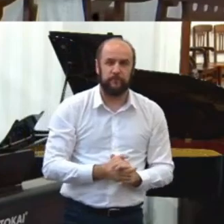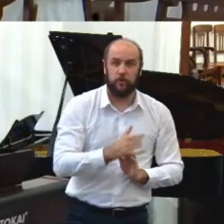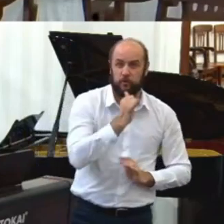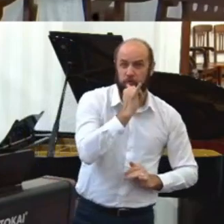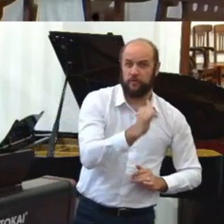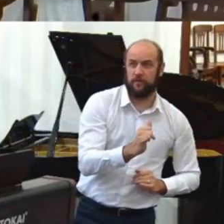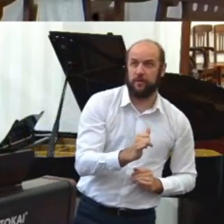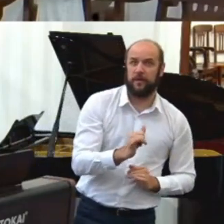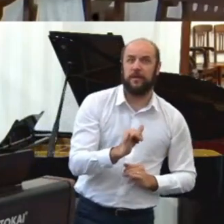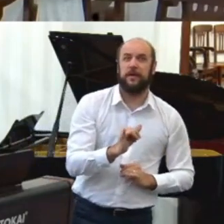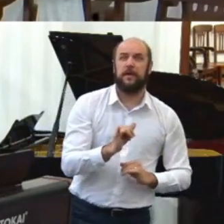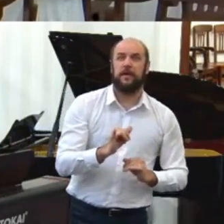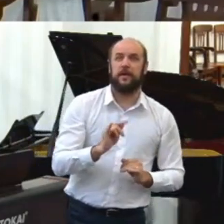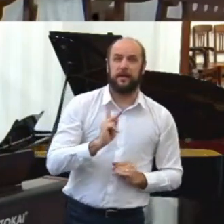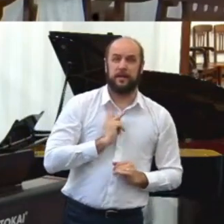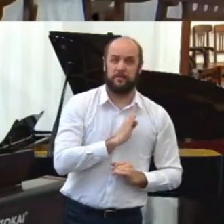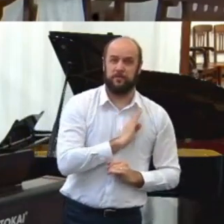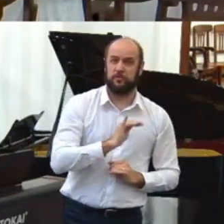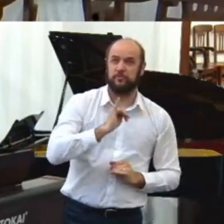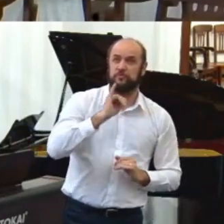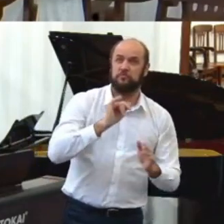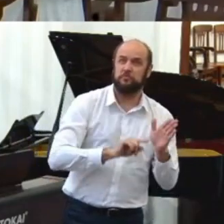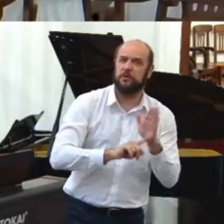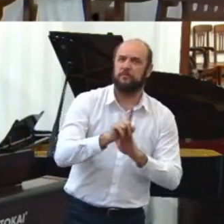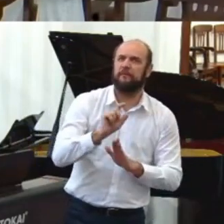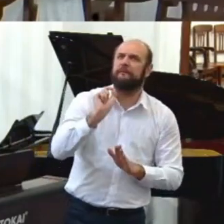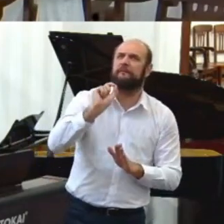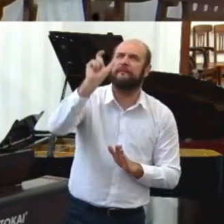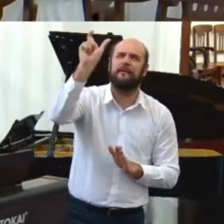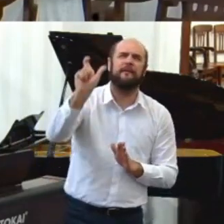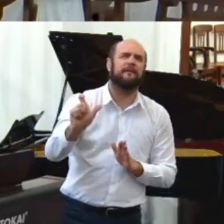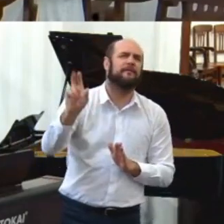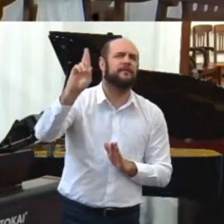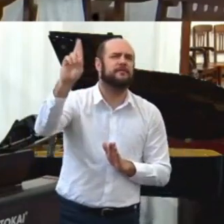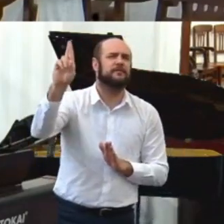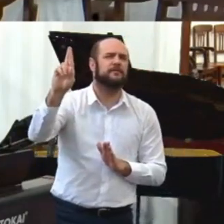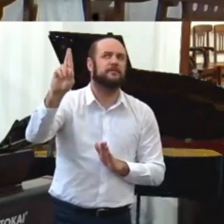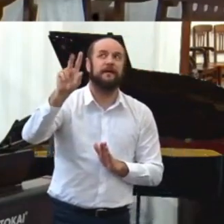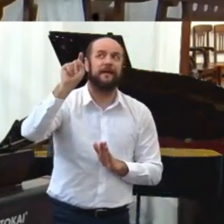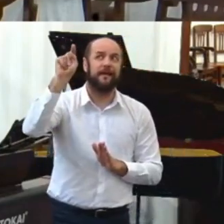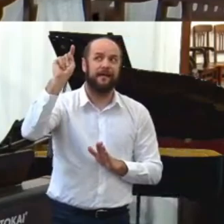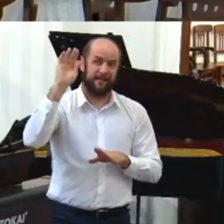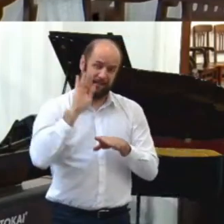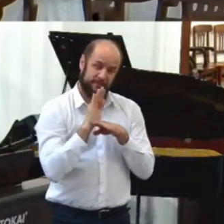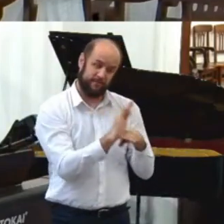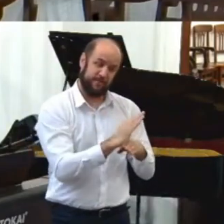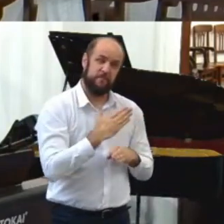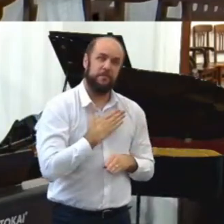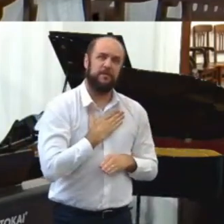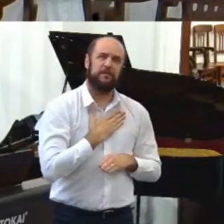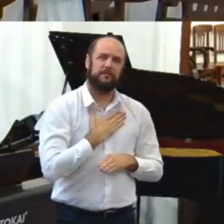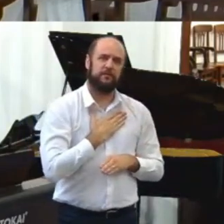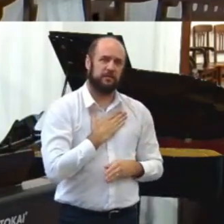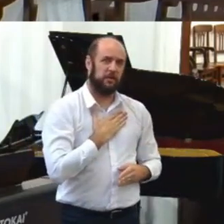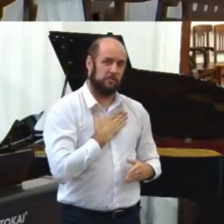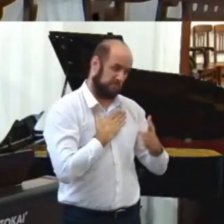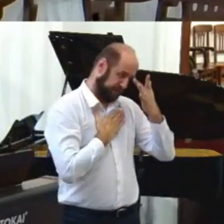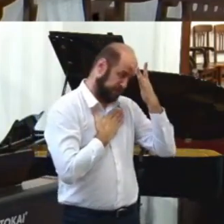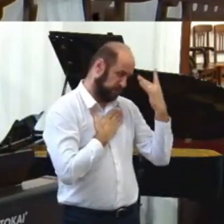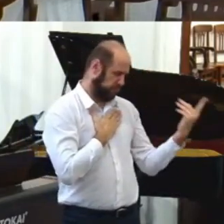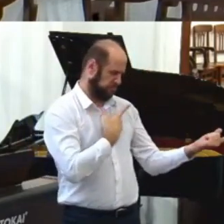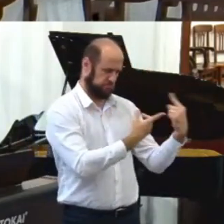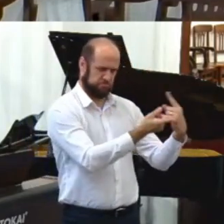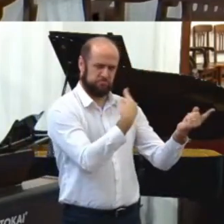o meu auxílio. Não temerei, que me poderá fazer o homem? Quando